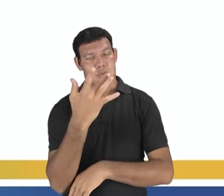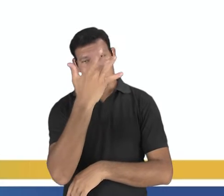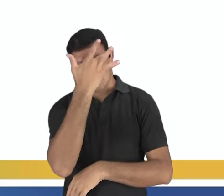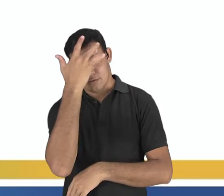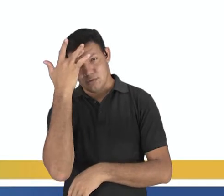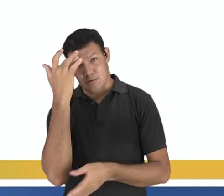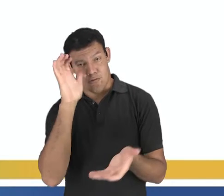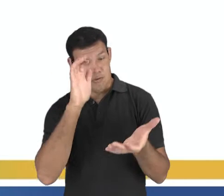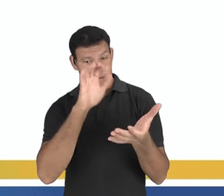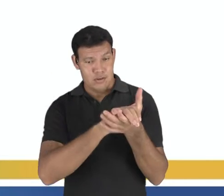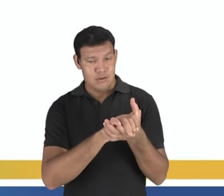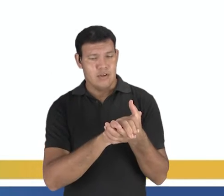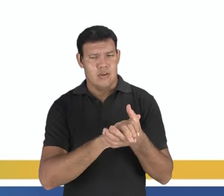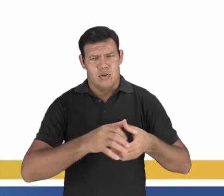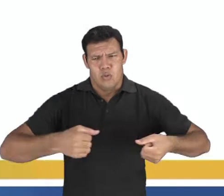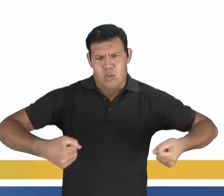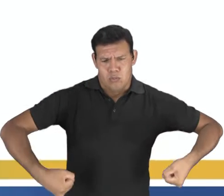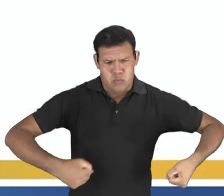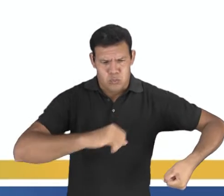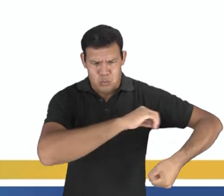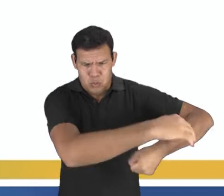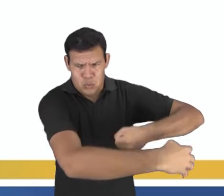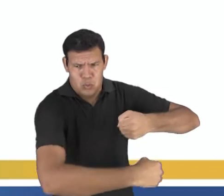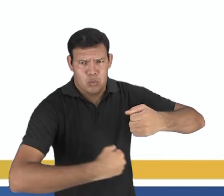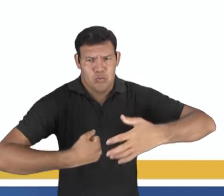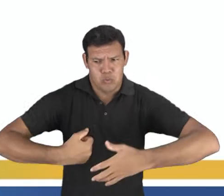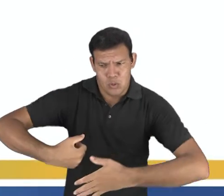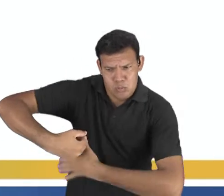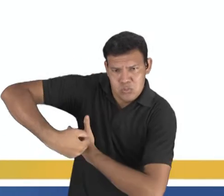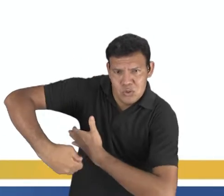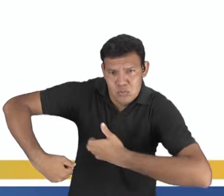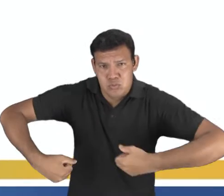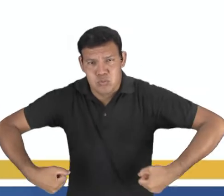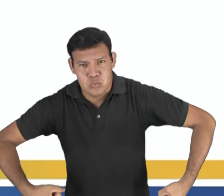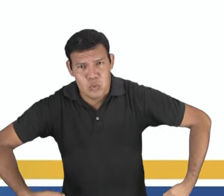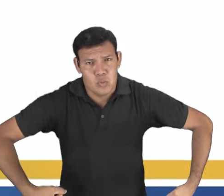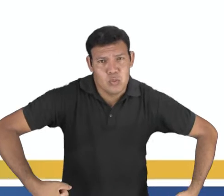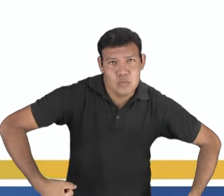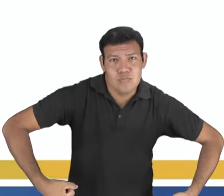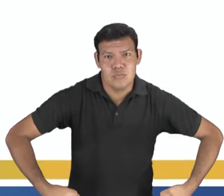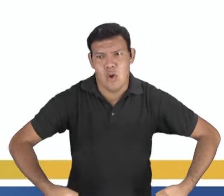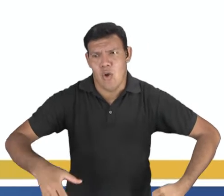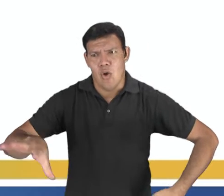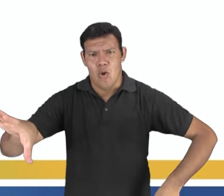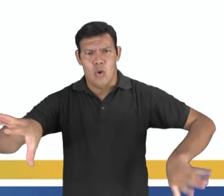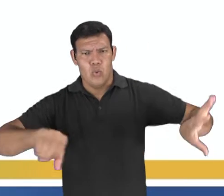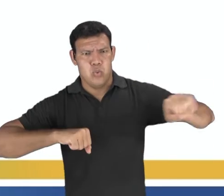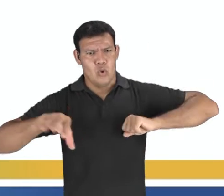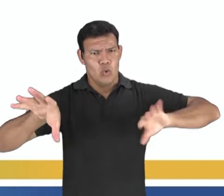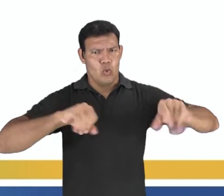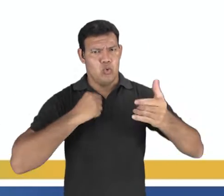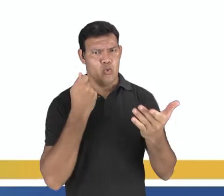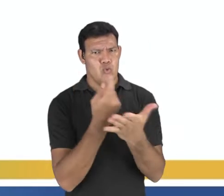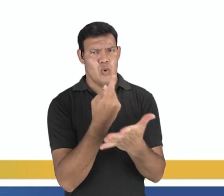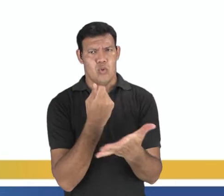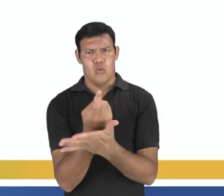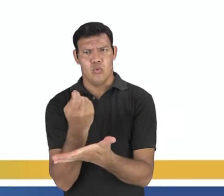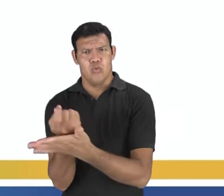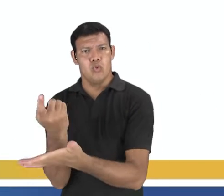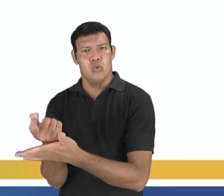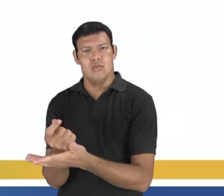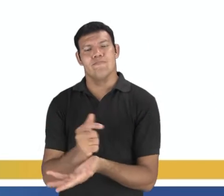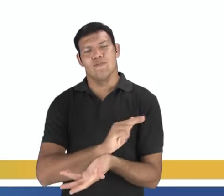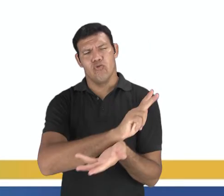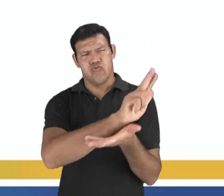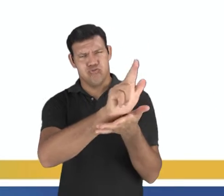casal cheio de sacolas, pacotes, né? Porque estão consumindo, e na sequência nós temos aí um